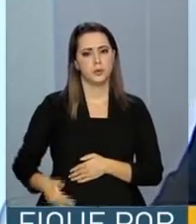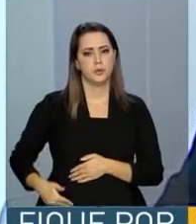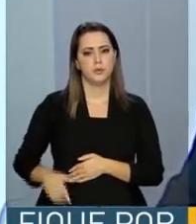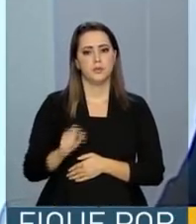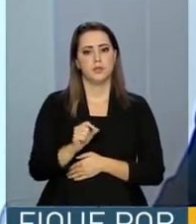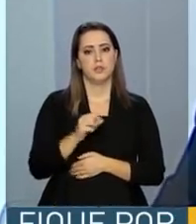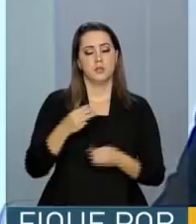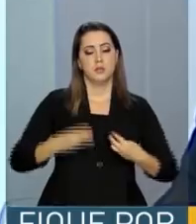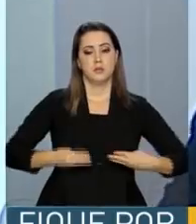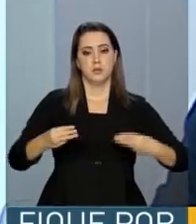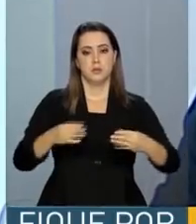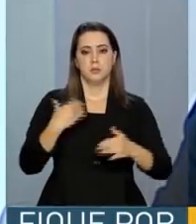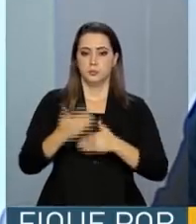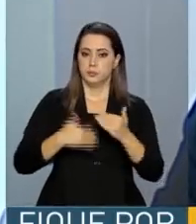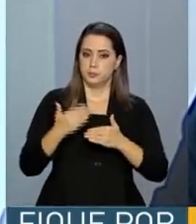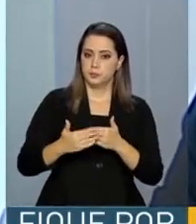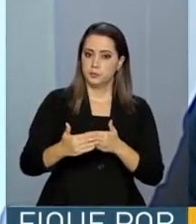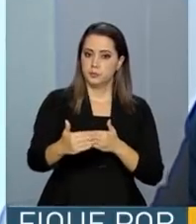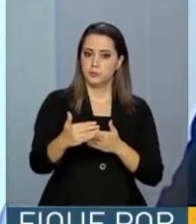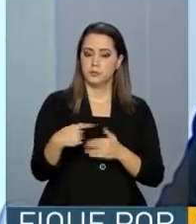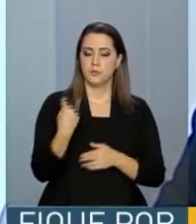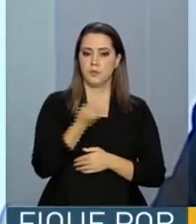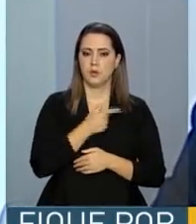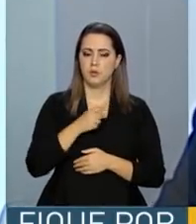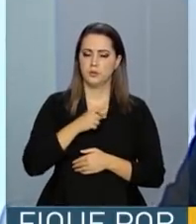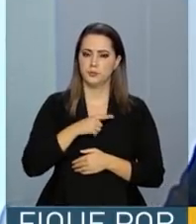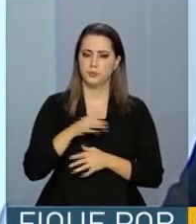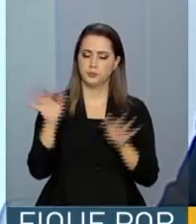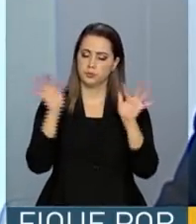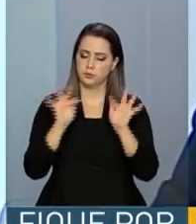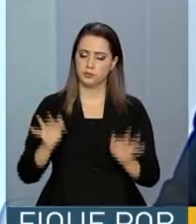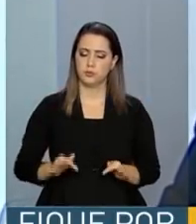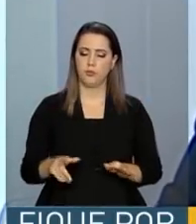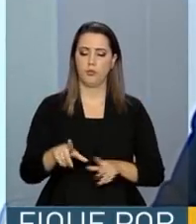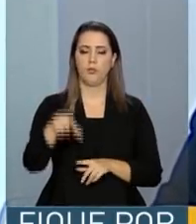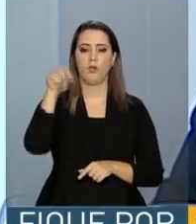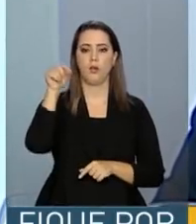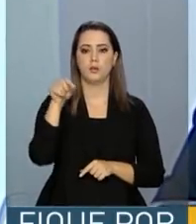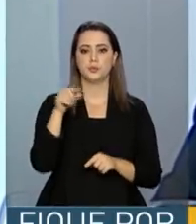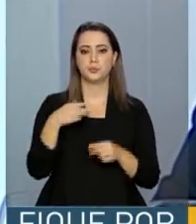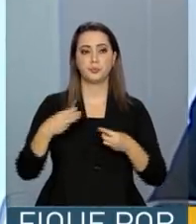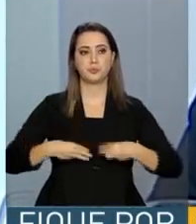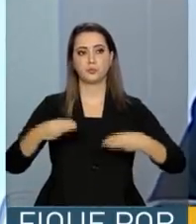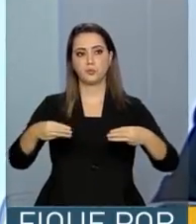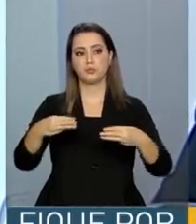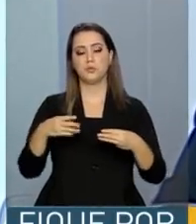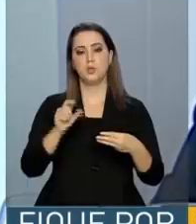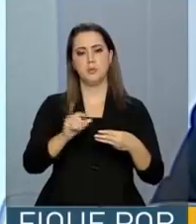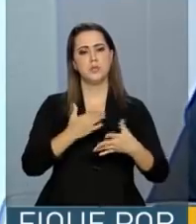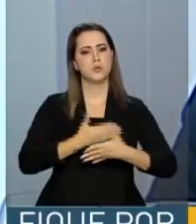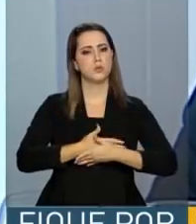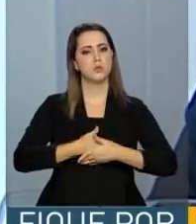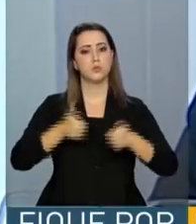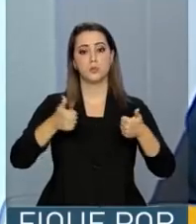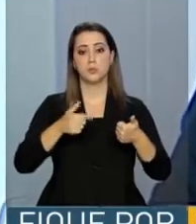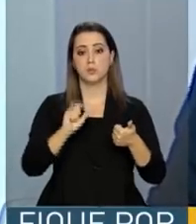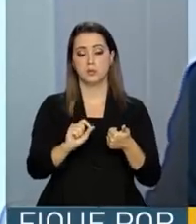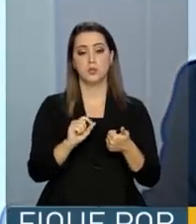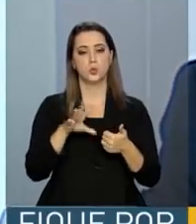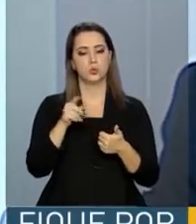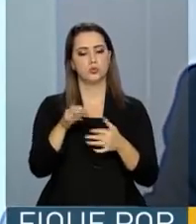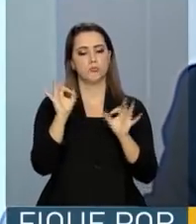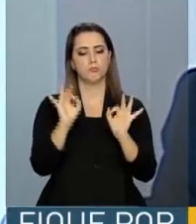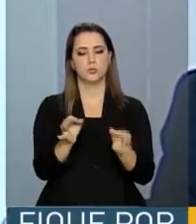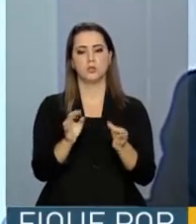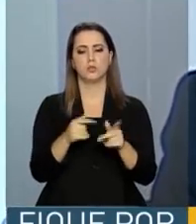seguem tocando adiante e como nós tivemos a felicidade de escolher ministros a nossa posição vocês vejam que tudo deu